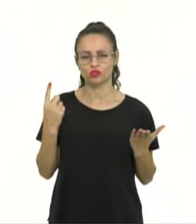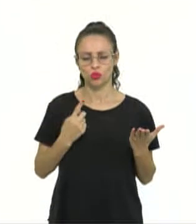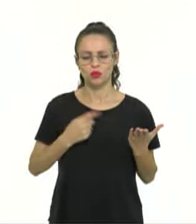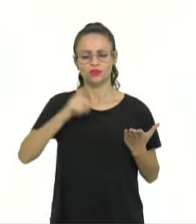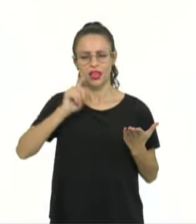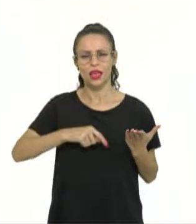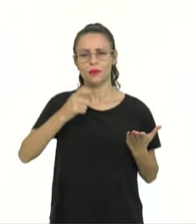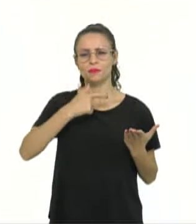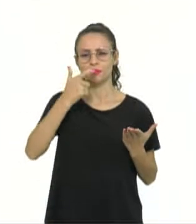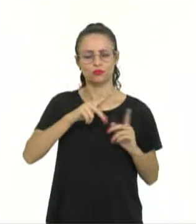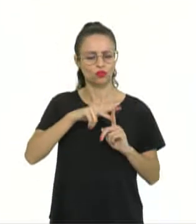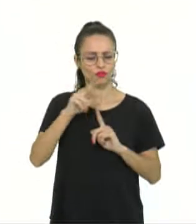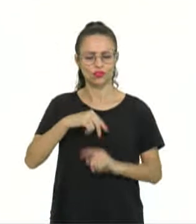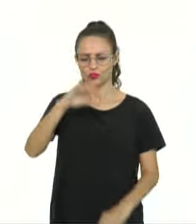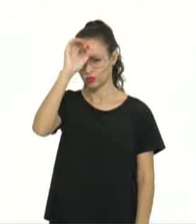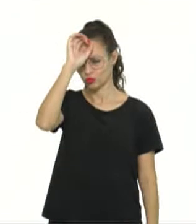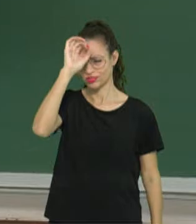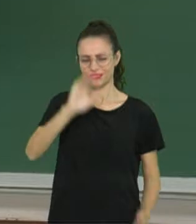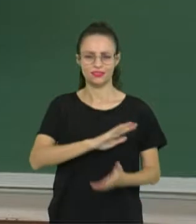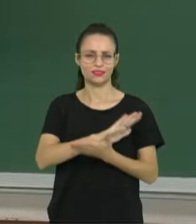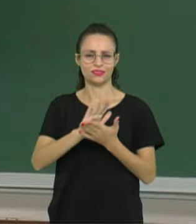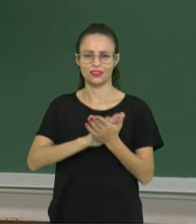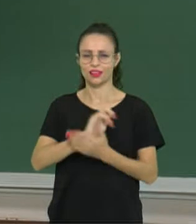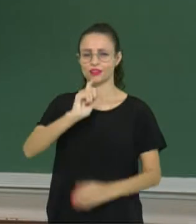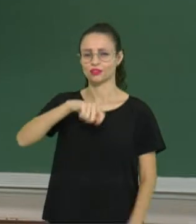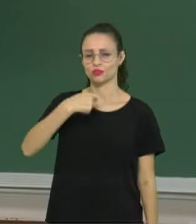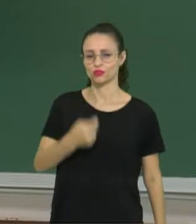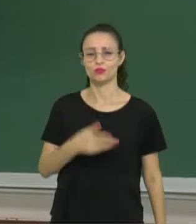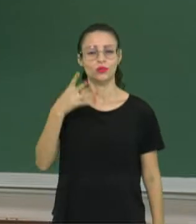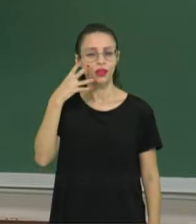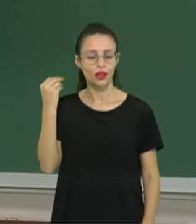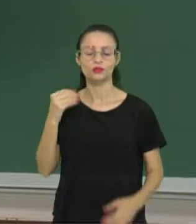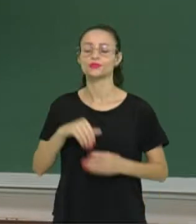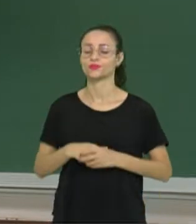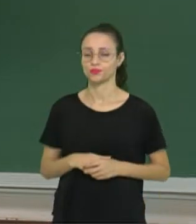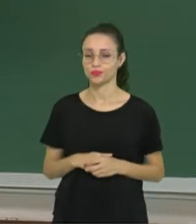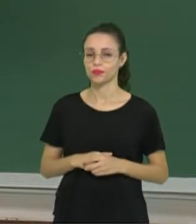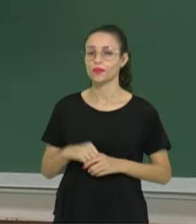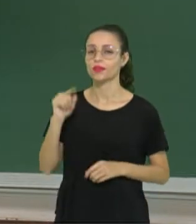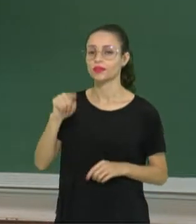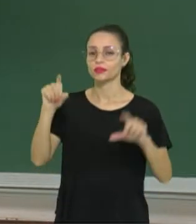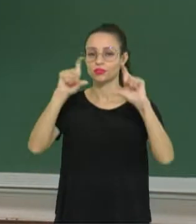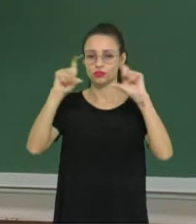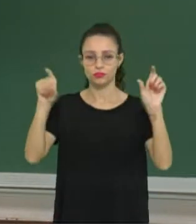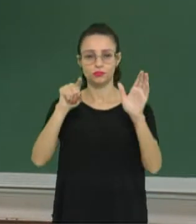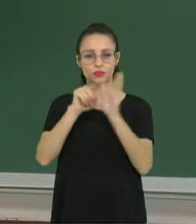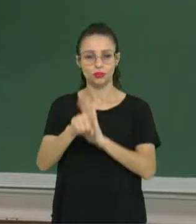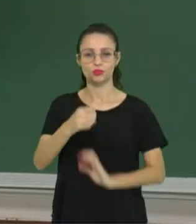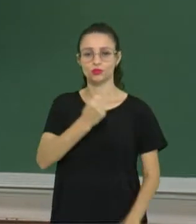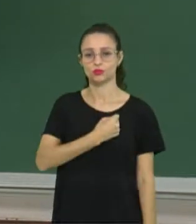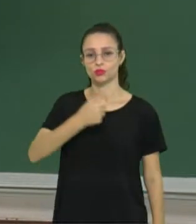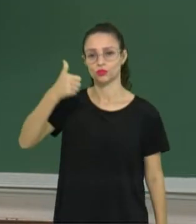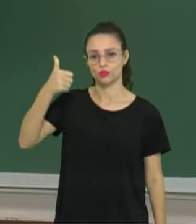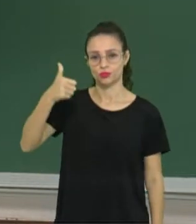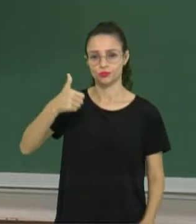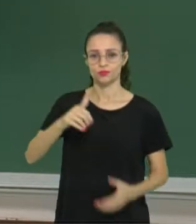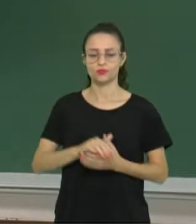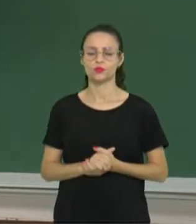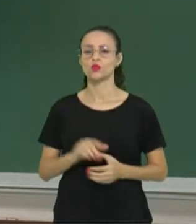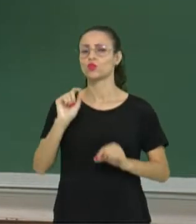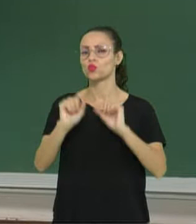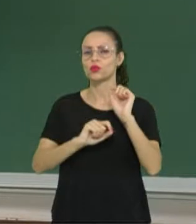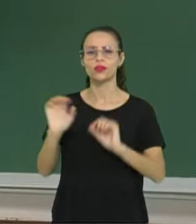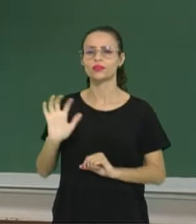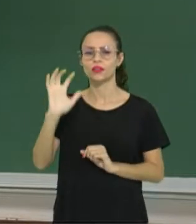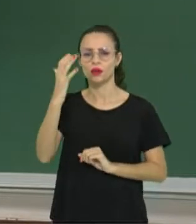com refrigerante, não sabemos nada sobre gatos. Dentro dessa nossa tirinha, vamos às perguntas. Number one, what's happening? O que